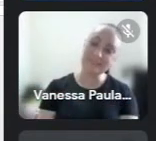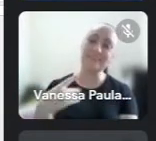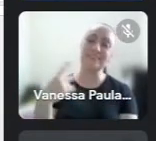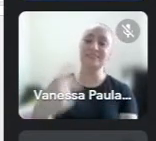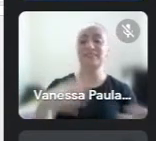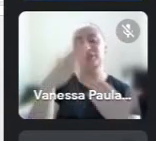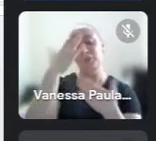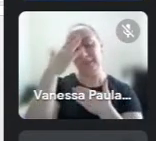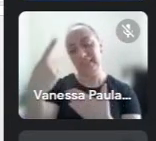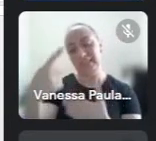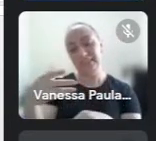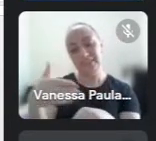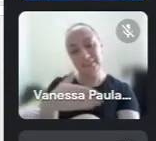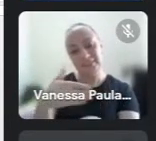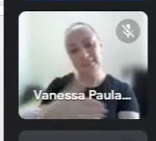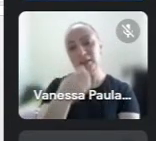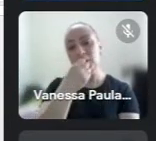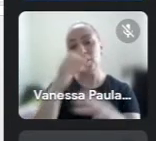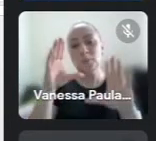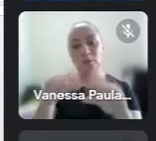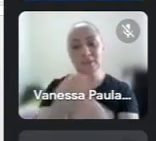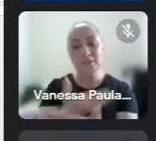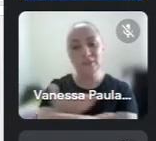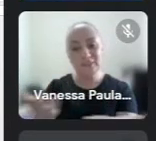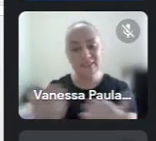sua participação. Uma boa noite a todos.